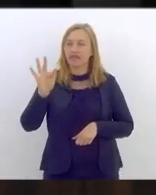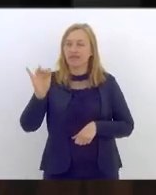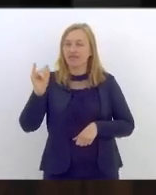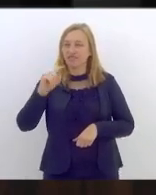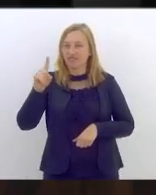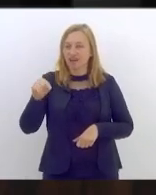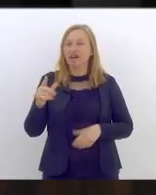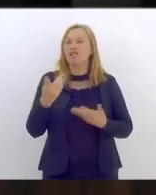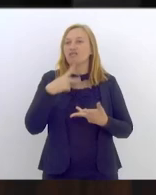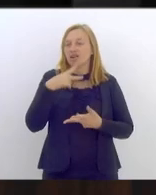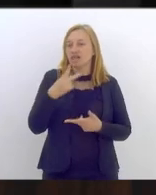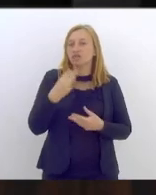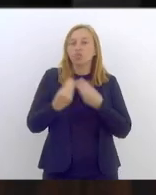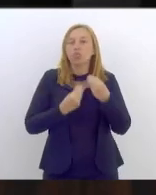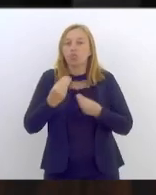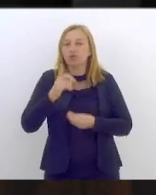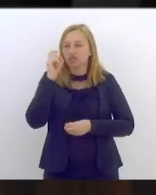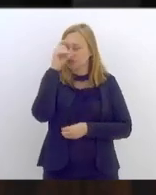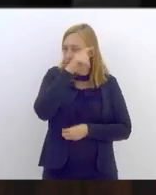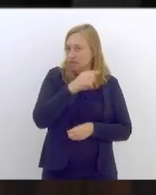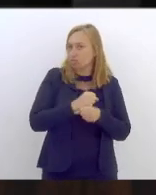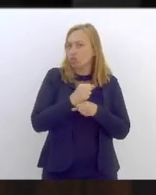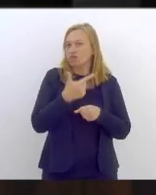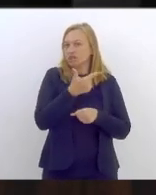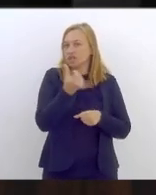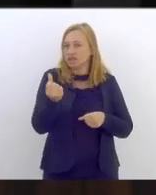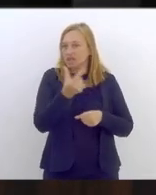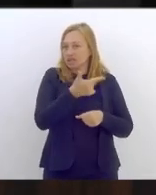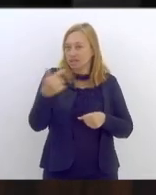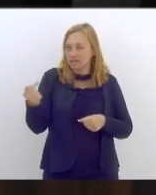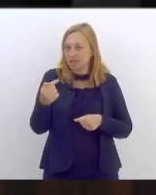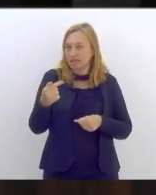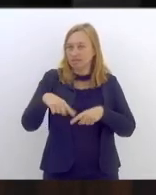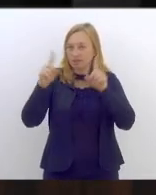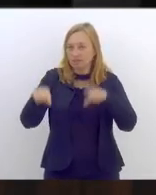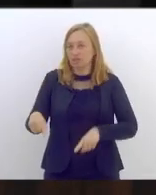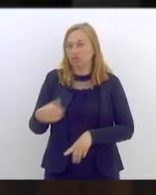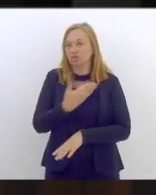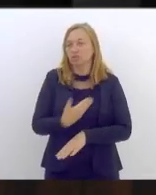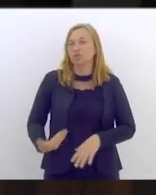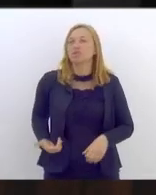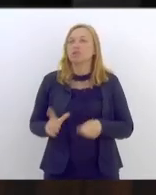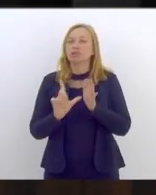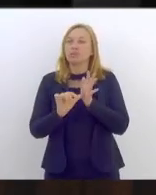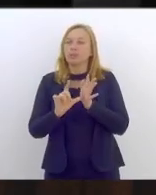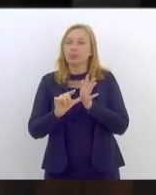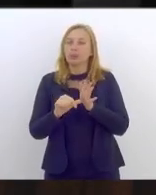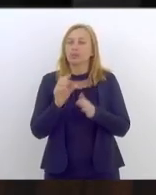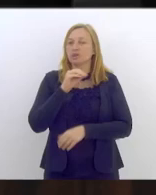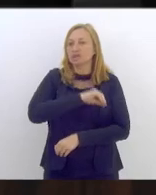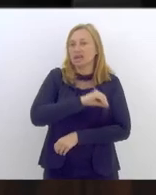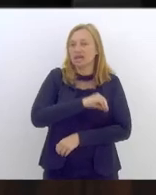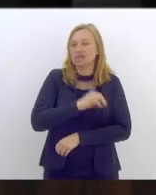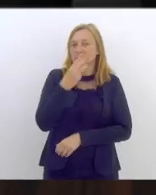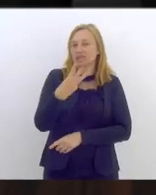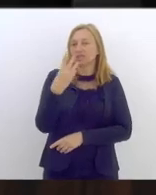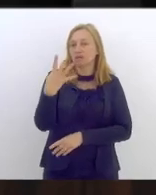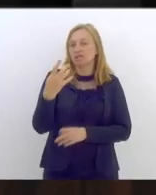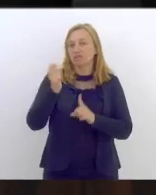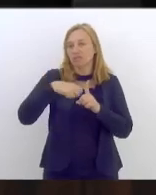e dizendo como foi duro o ano de 16 17 servidores que os salários atrasados três quatro meses